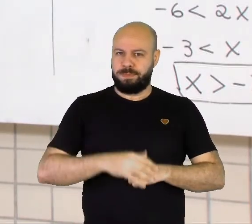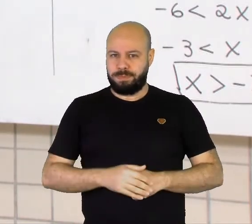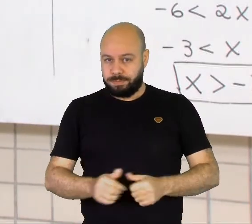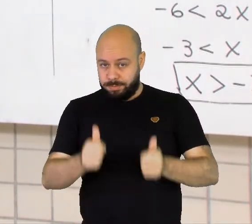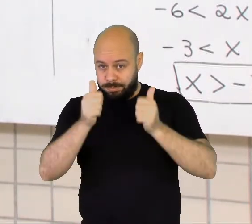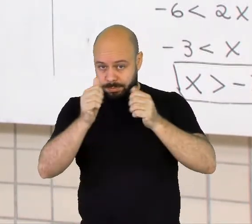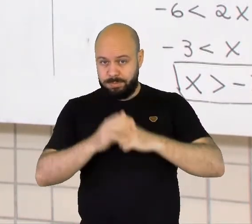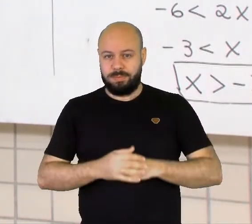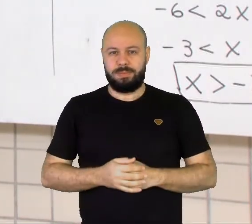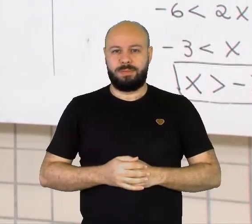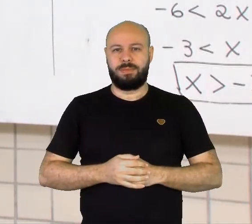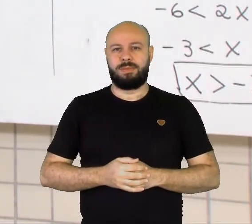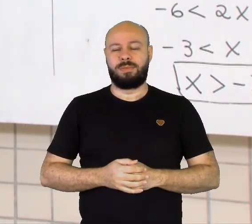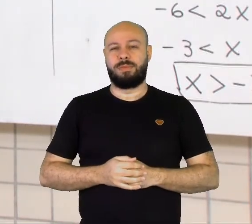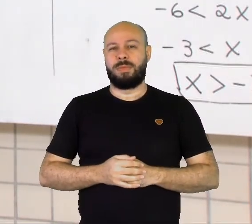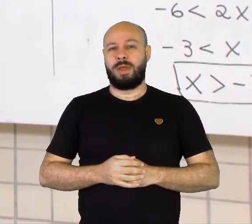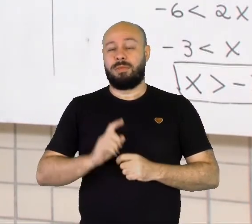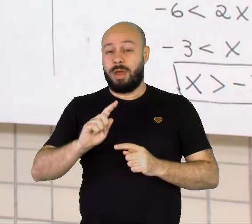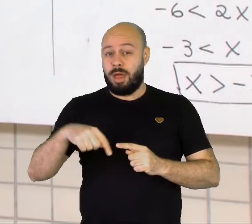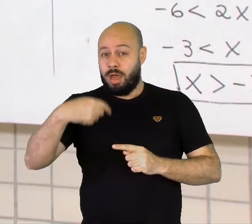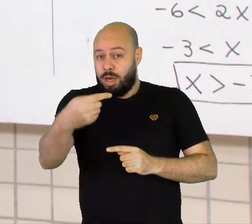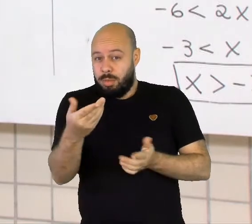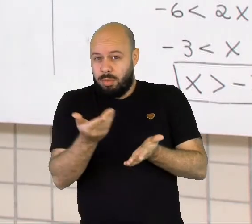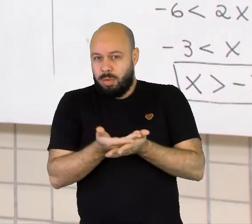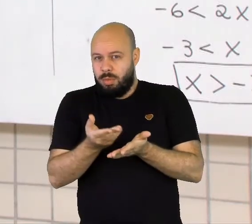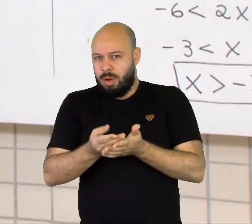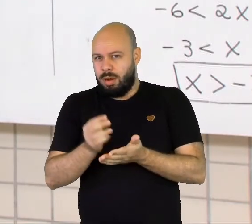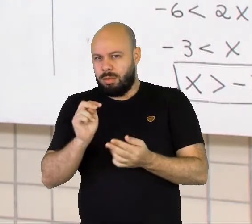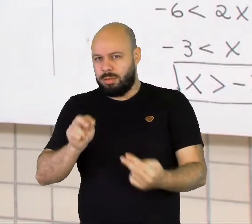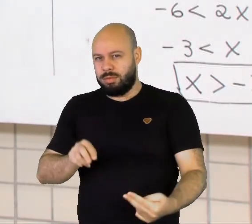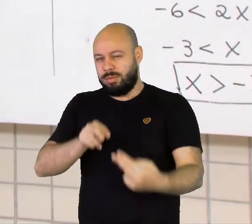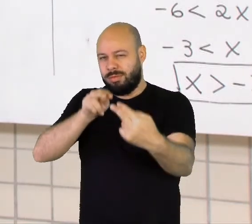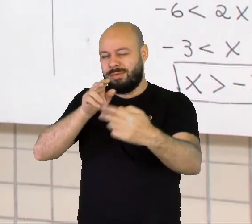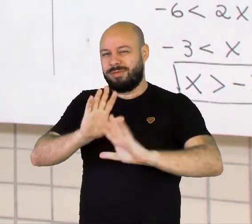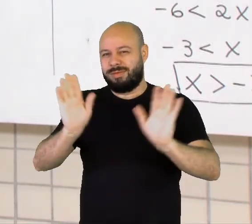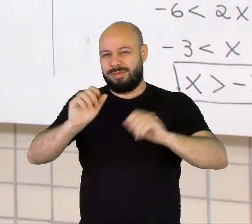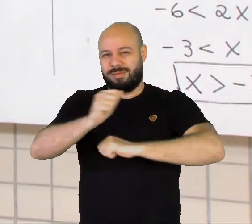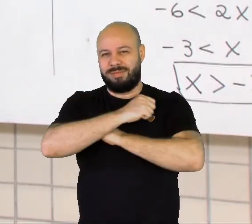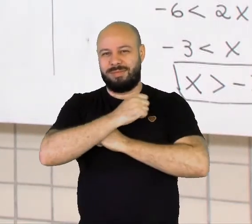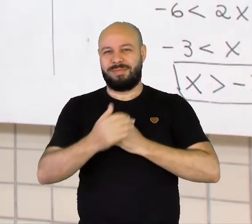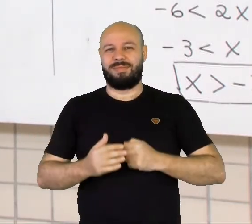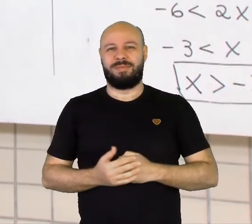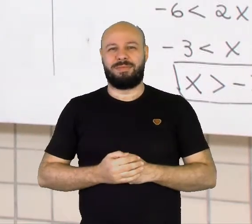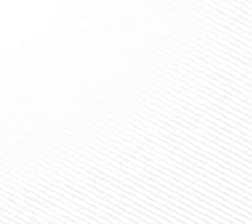tá, pessoal? Vejo vocês na nossa próxima aula, um abraço e até a próxima.